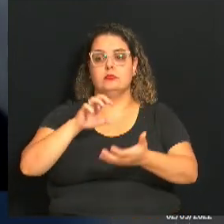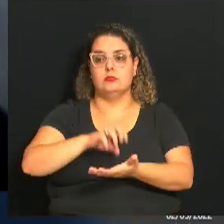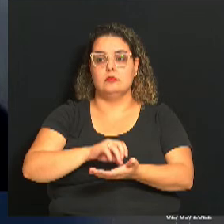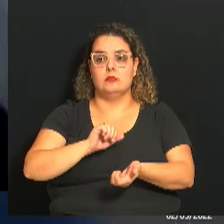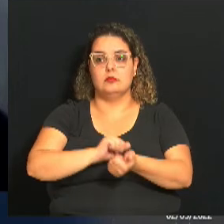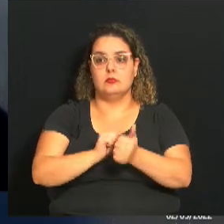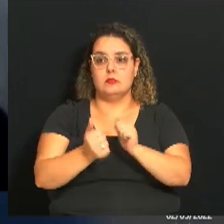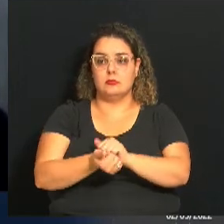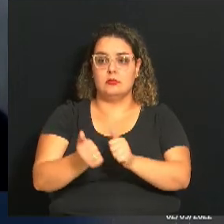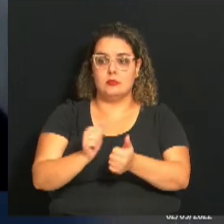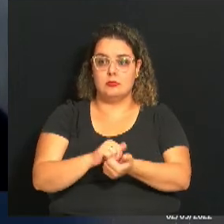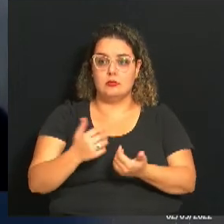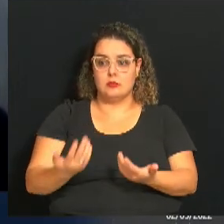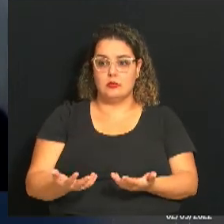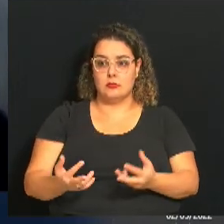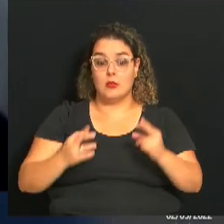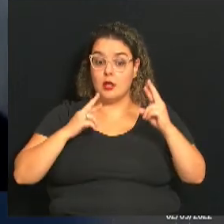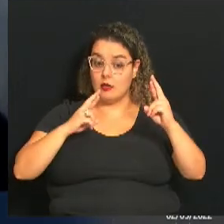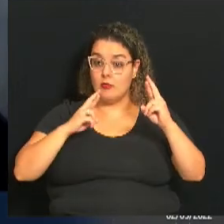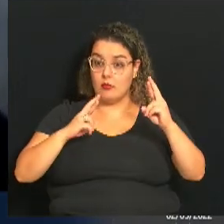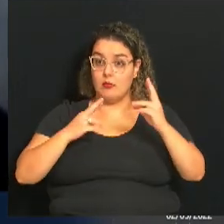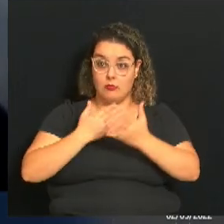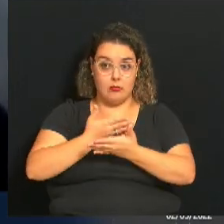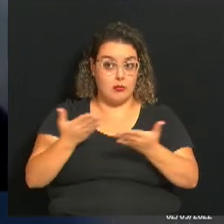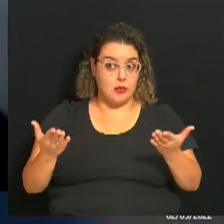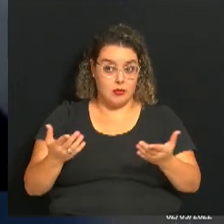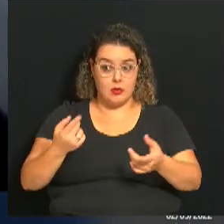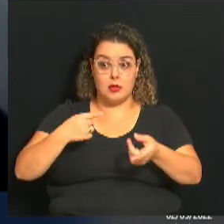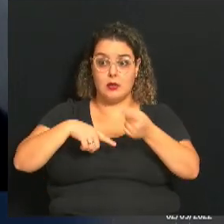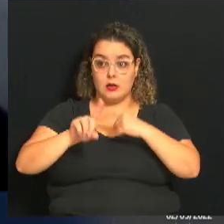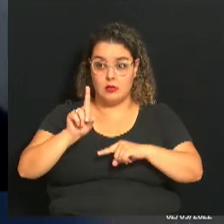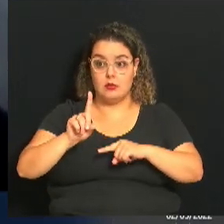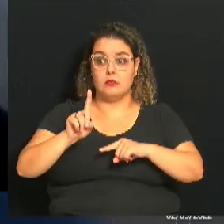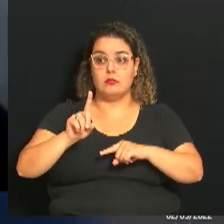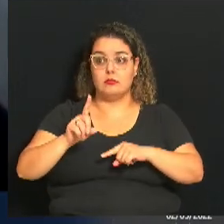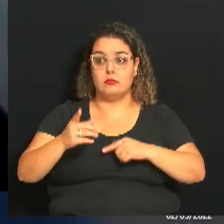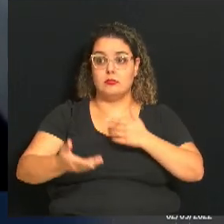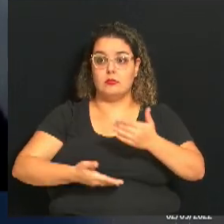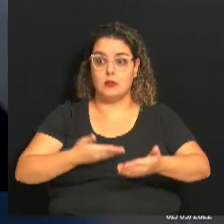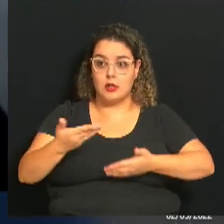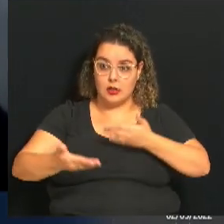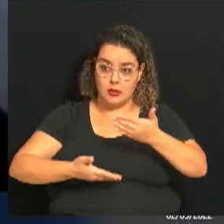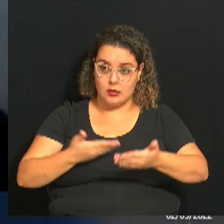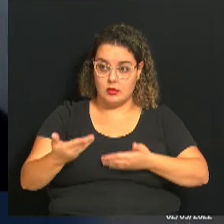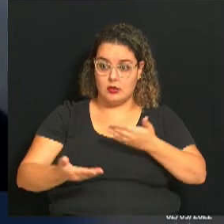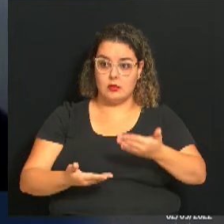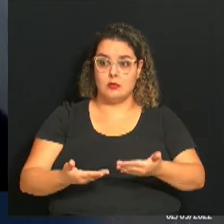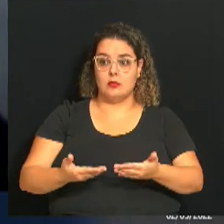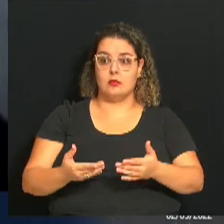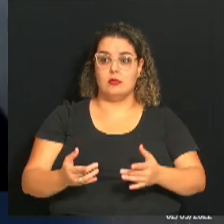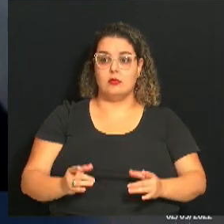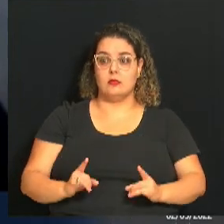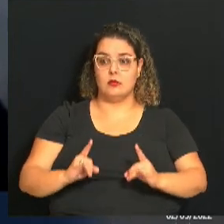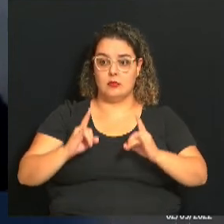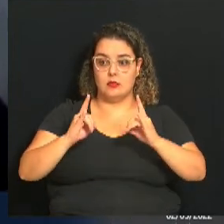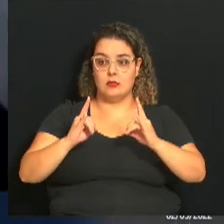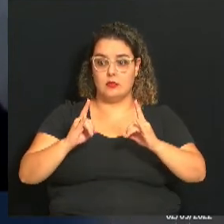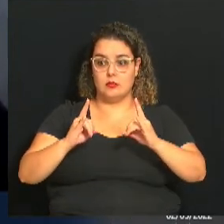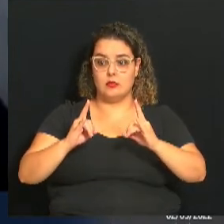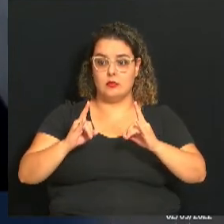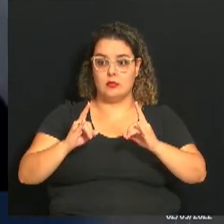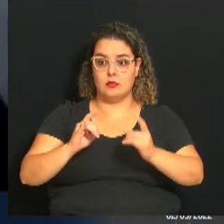central. Então, eu torço para vocês aí ter sucesso nas tratativas com, né, o prédio da Justiça,